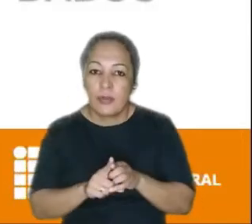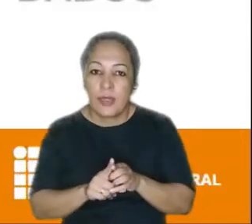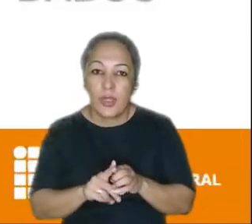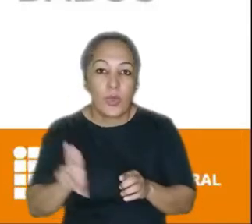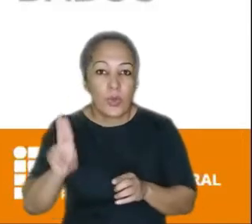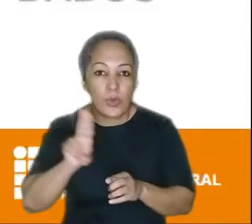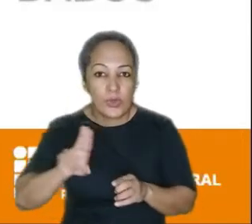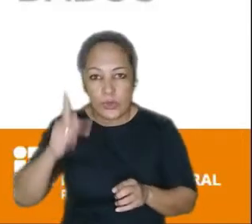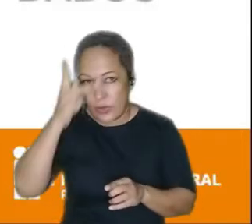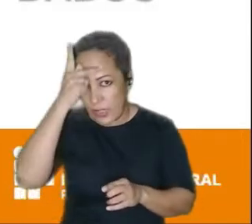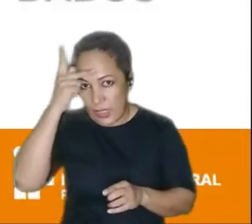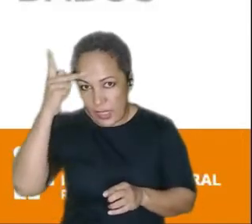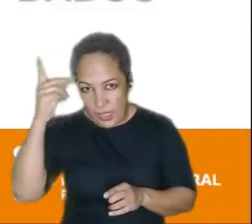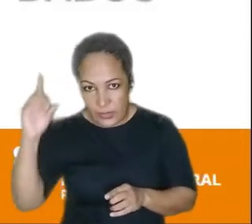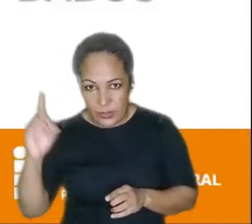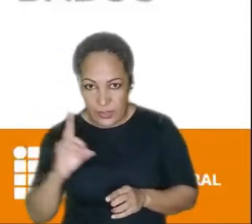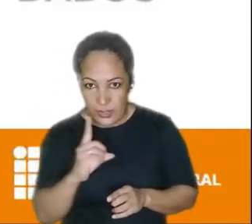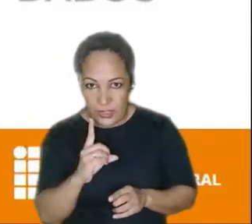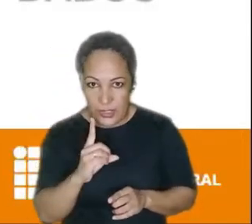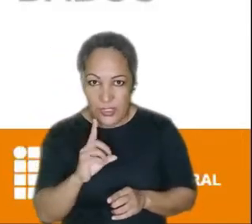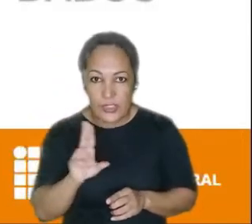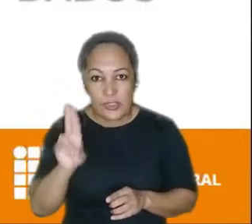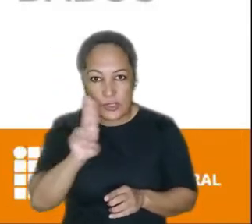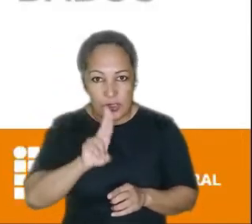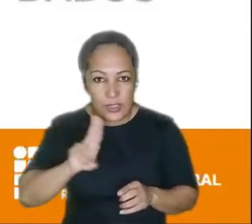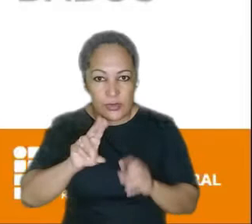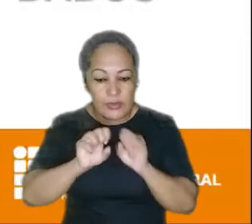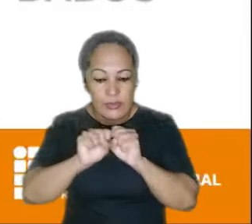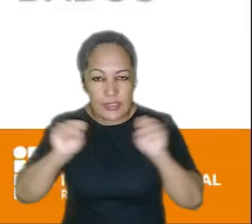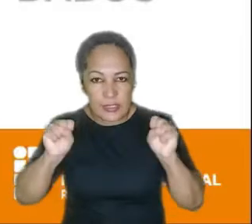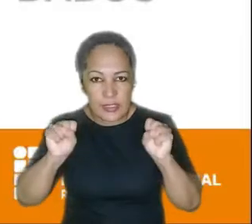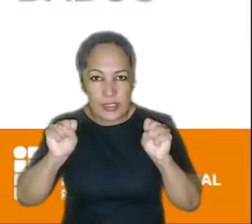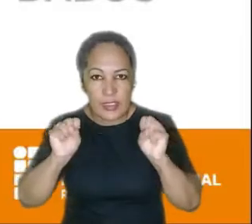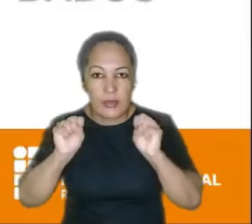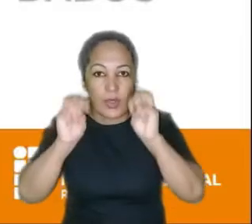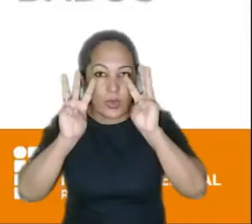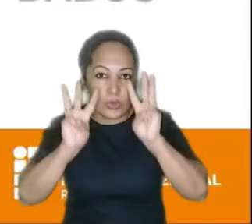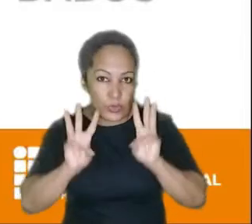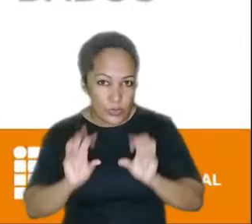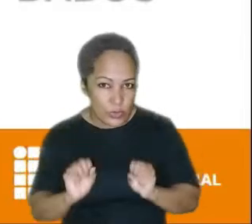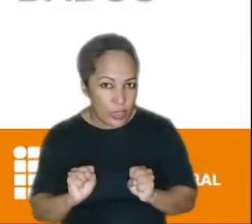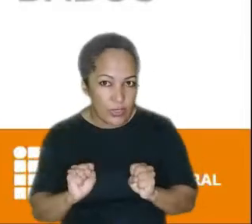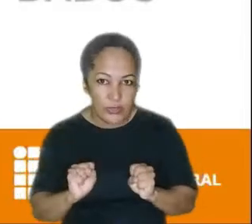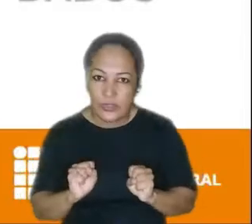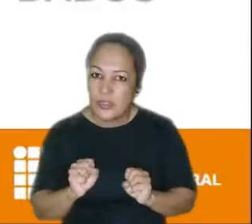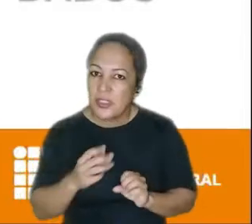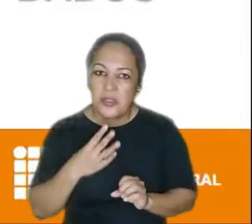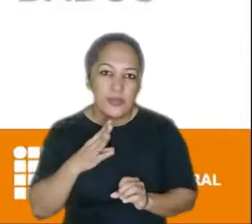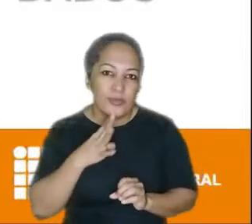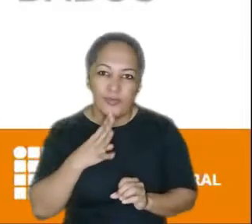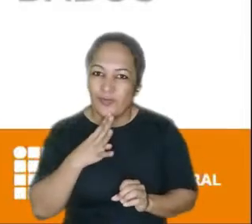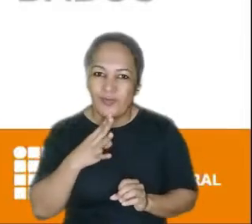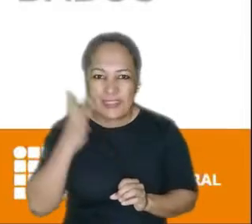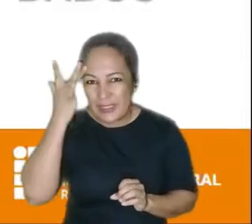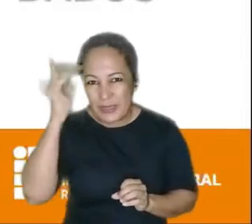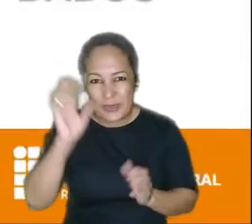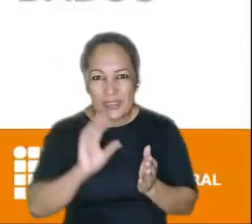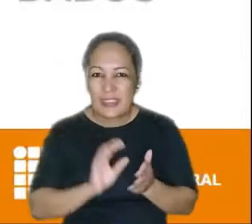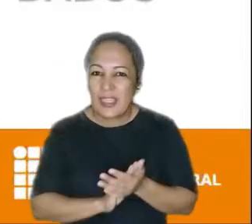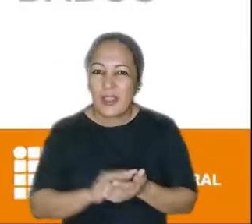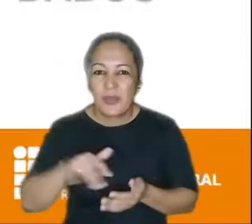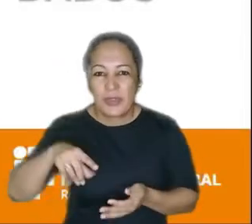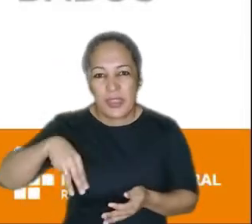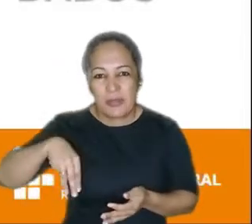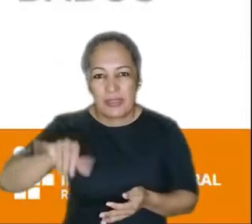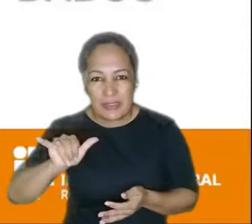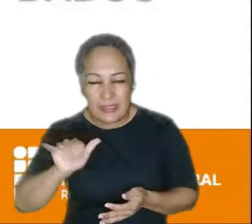está usando o sistema, o software, ele não sabe o que é SGBD, ele não sabe o que é SQL, ele não sabe como é que é a base de dados, ou seja,